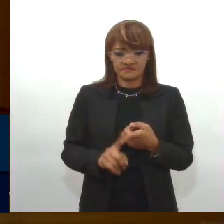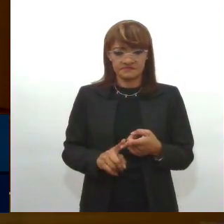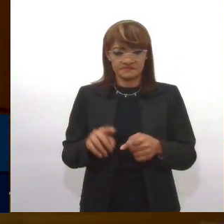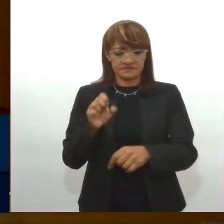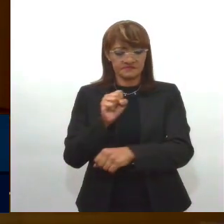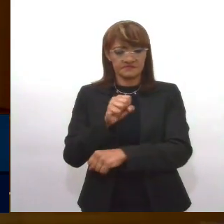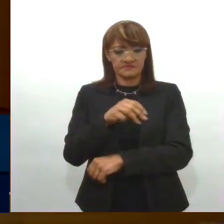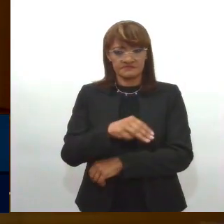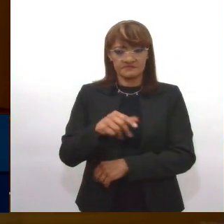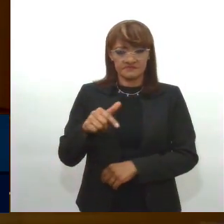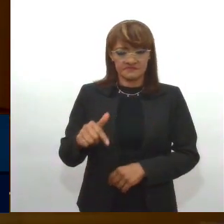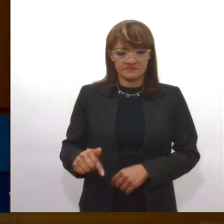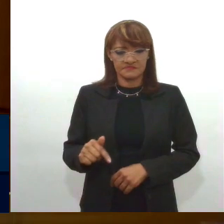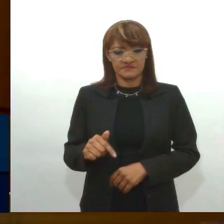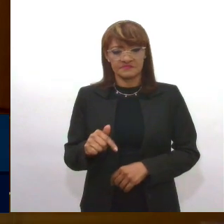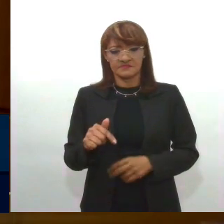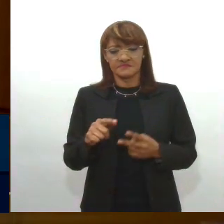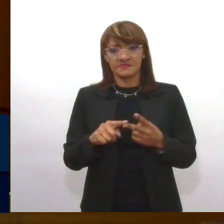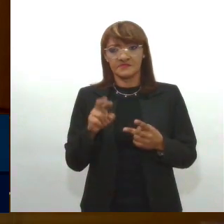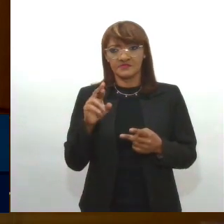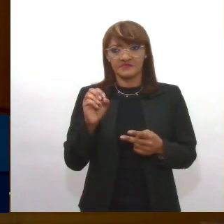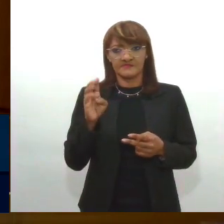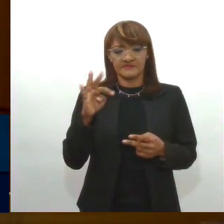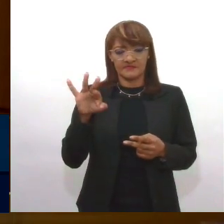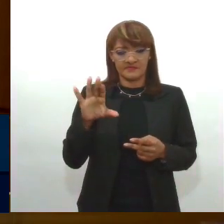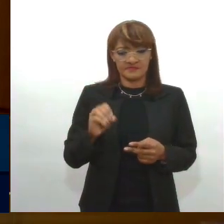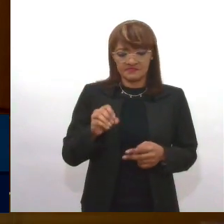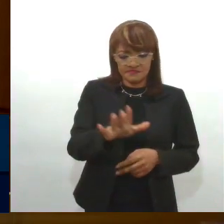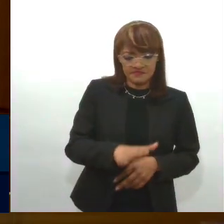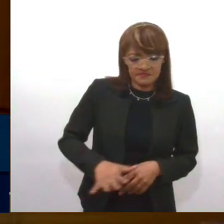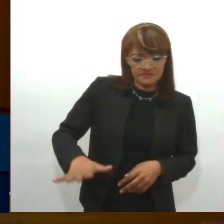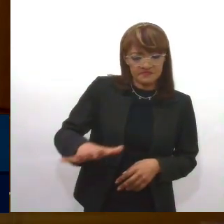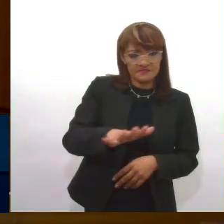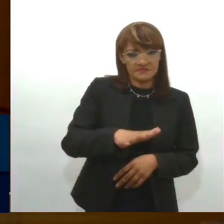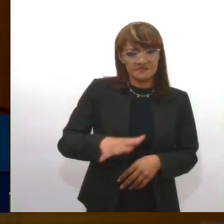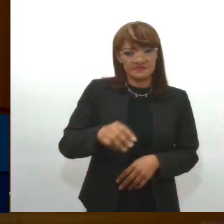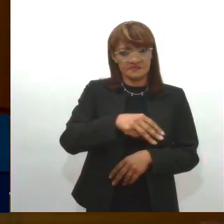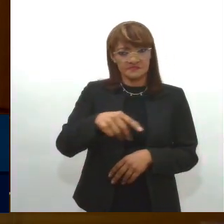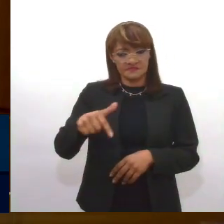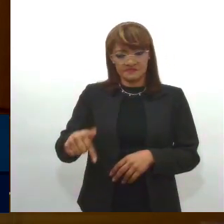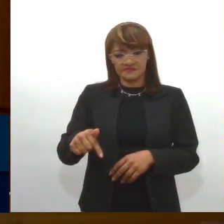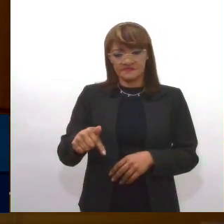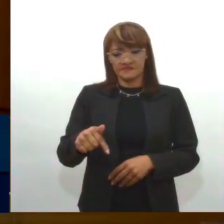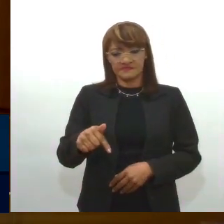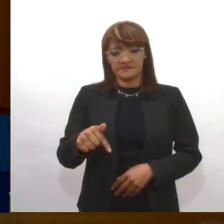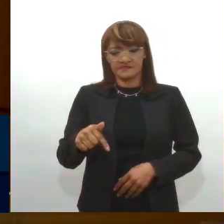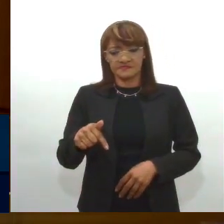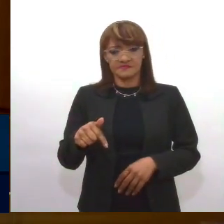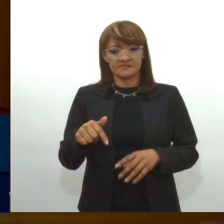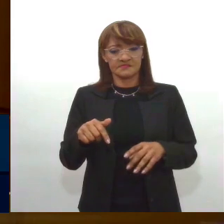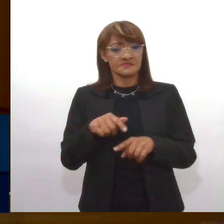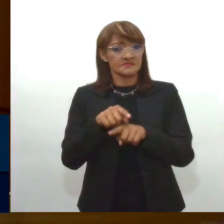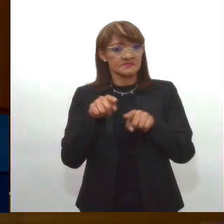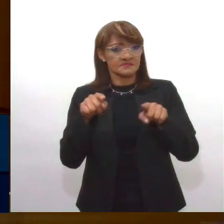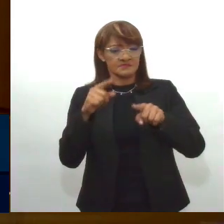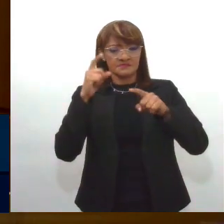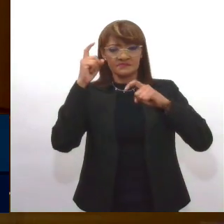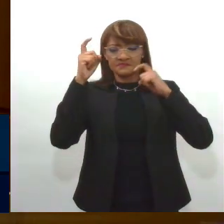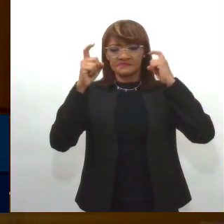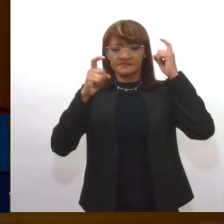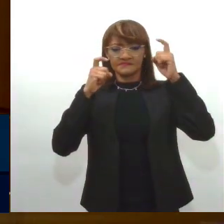roubá-lo e areia branca que estão preocupados com a situação da degradação